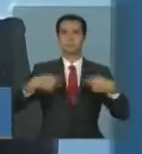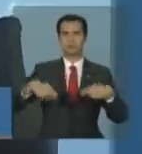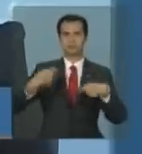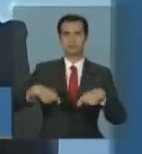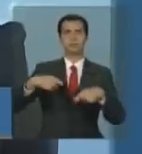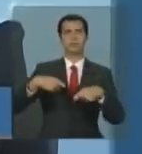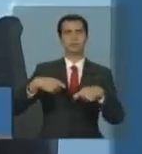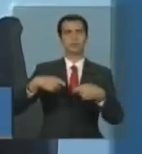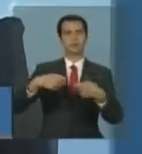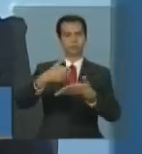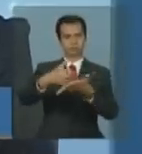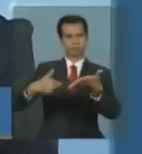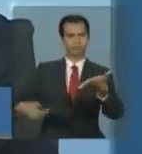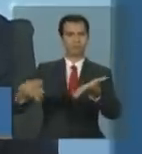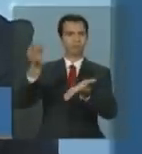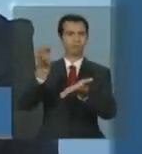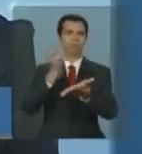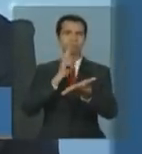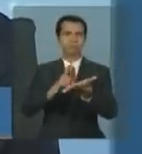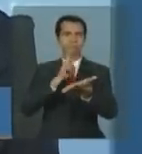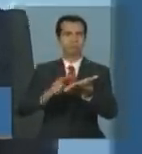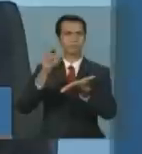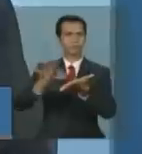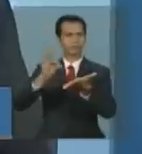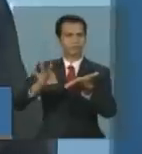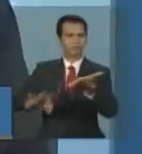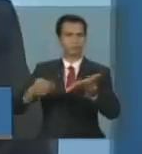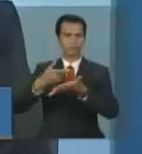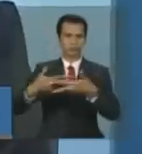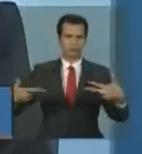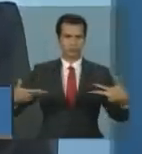meio que sobrecarregados aí com esse excesso de funções.